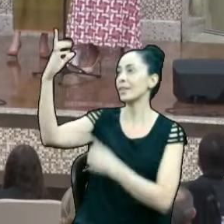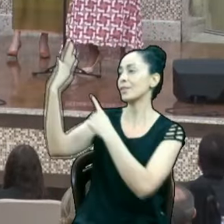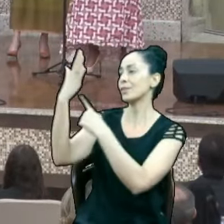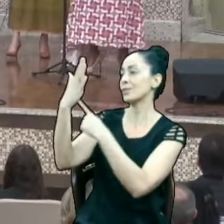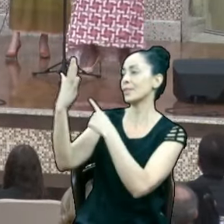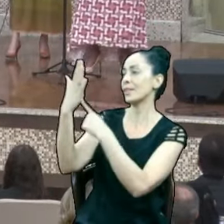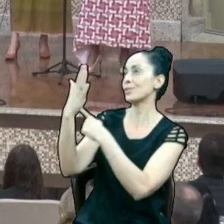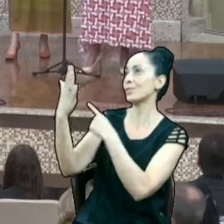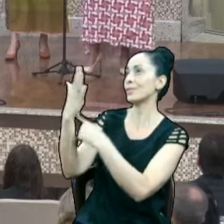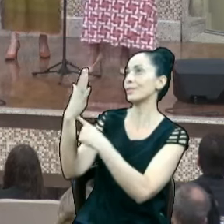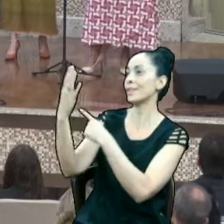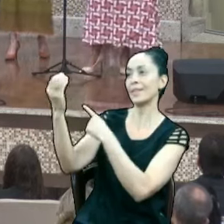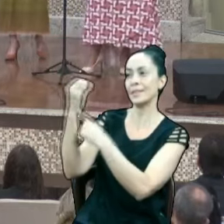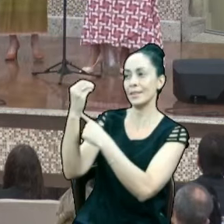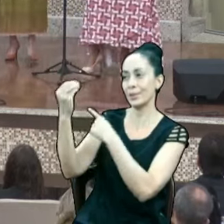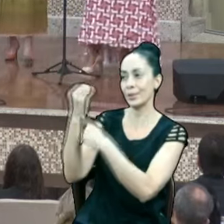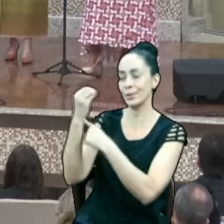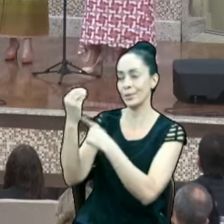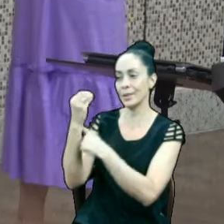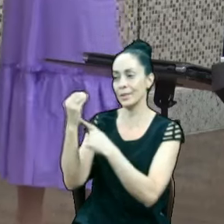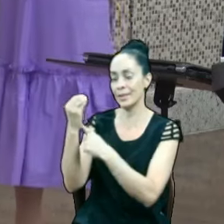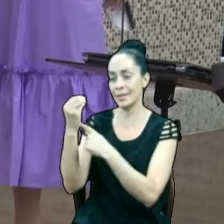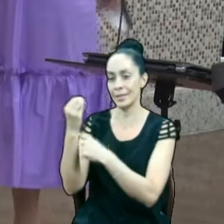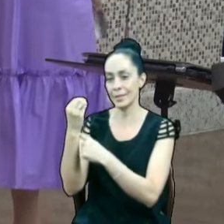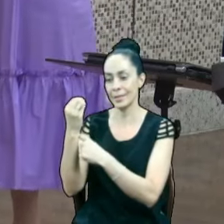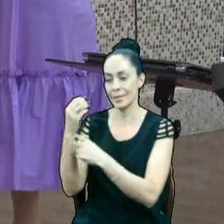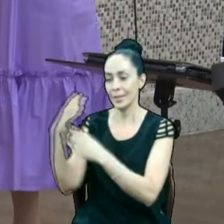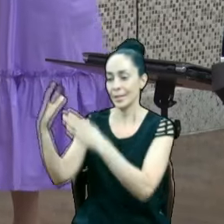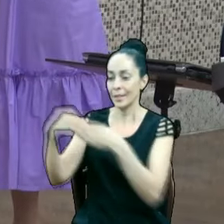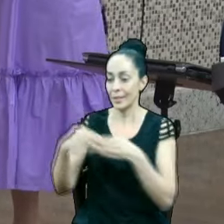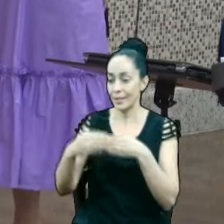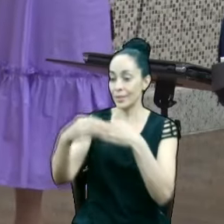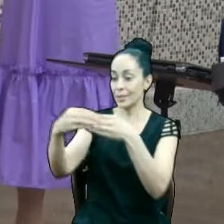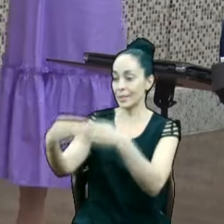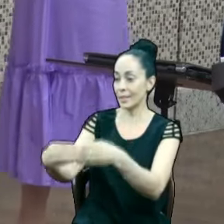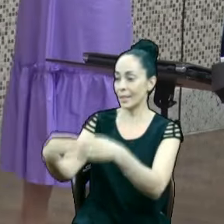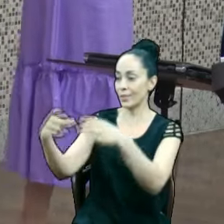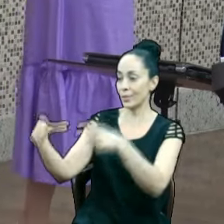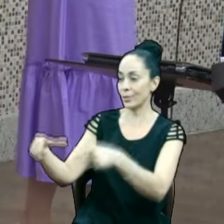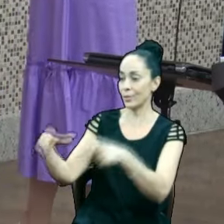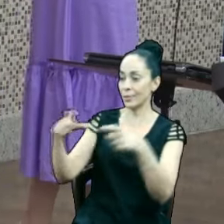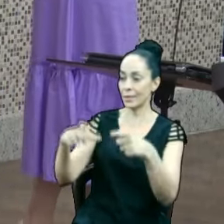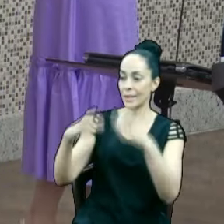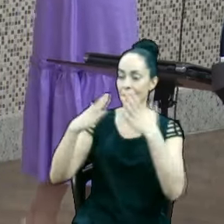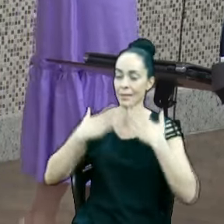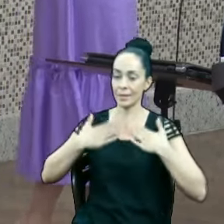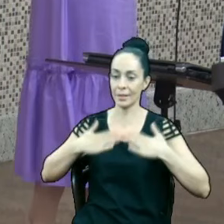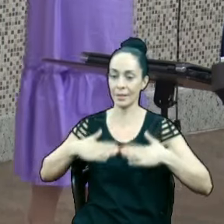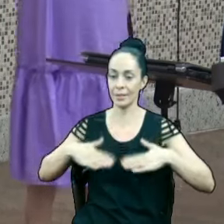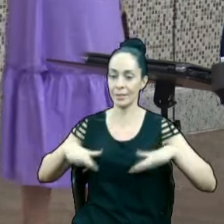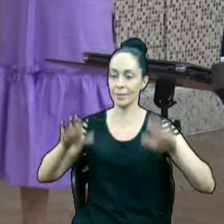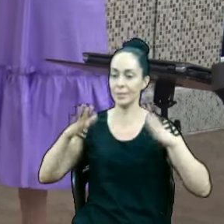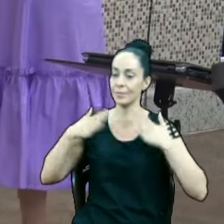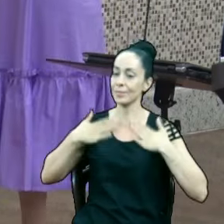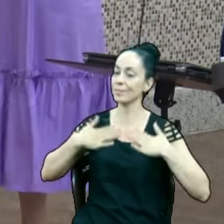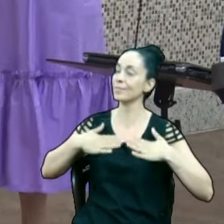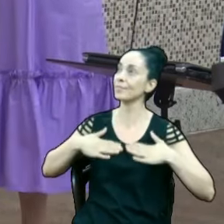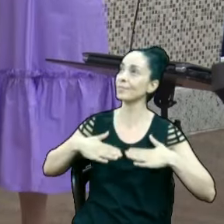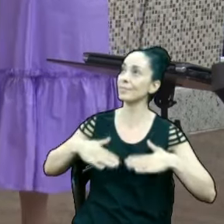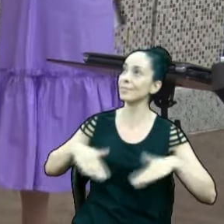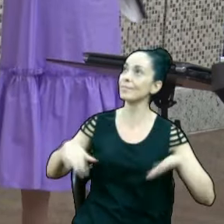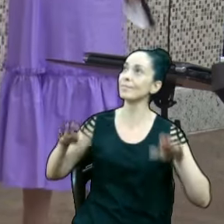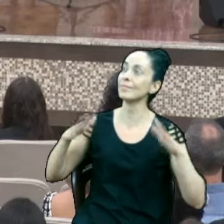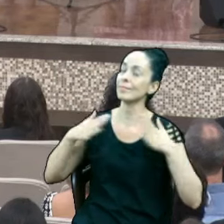assistir Iara Ah tá seguro a calmaria